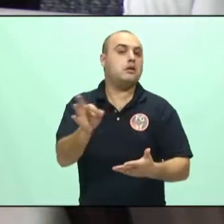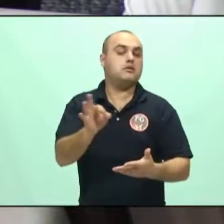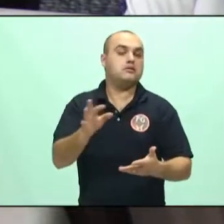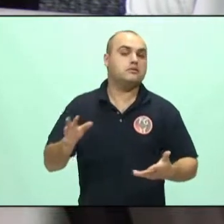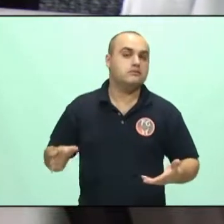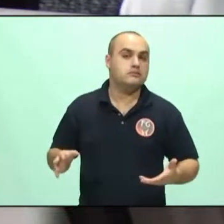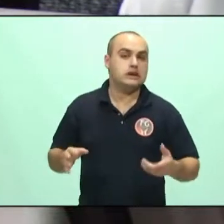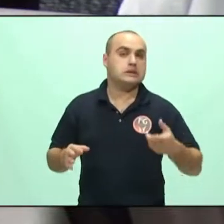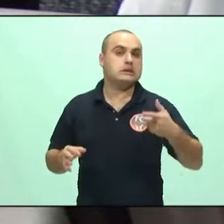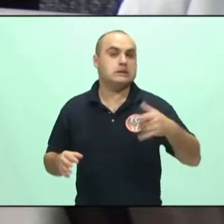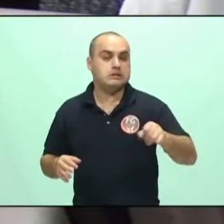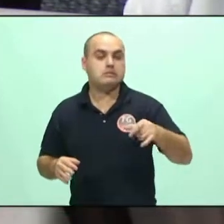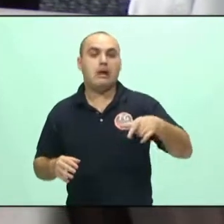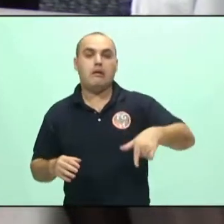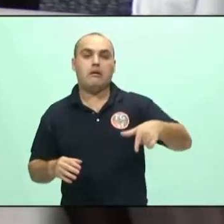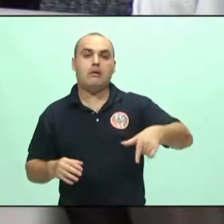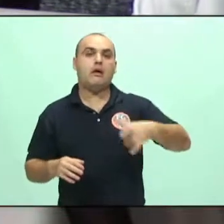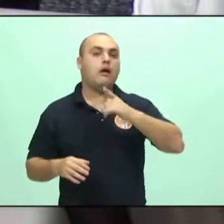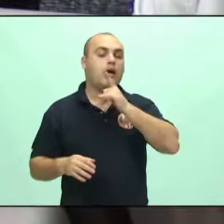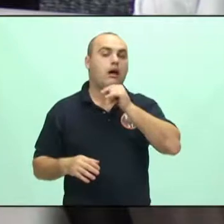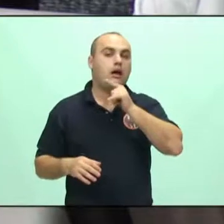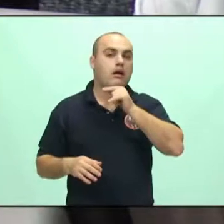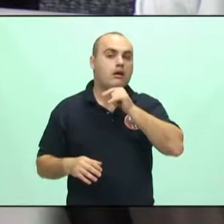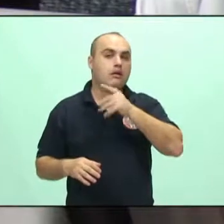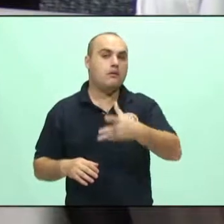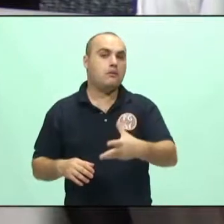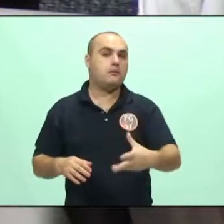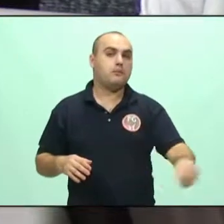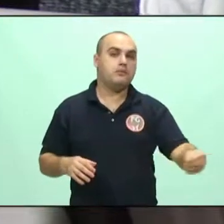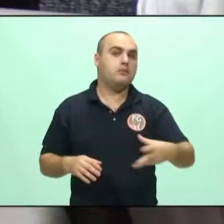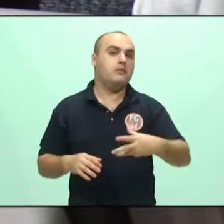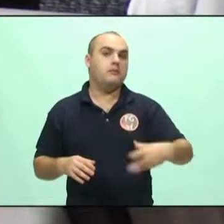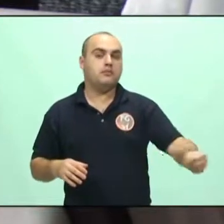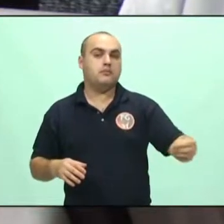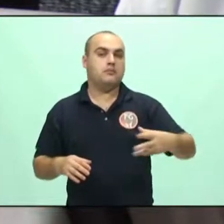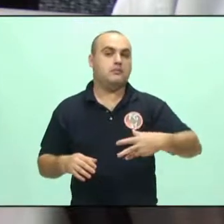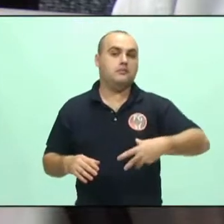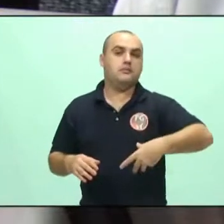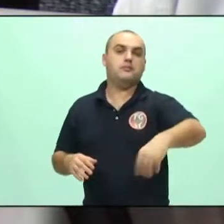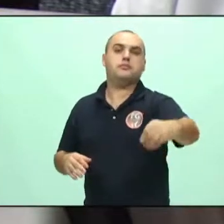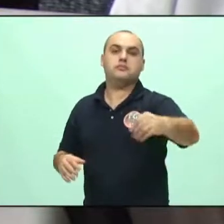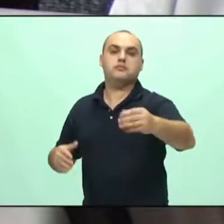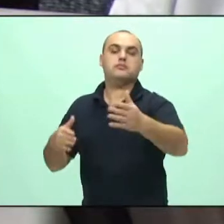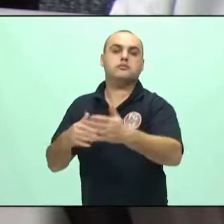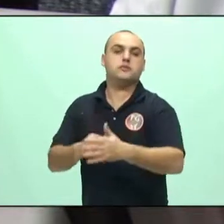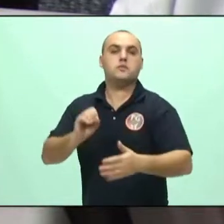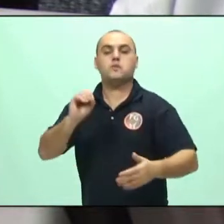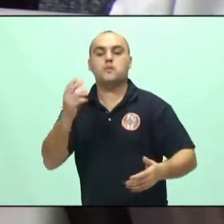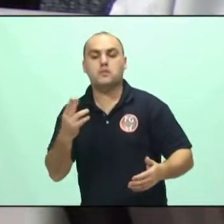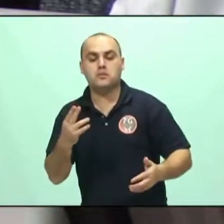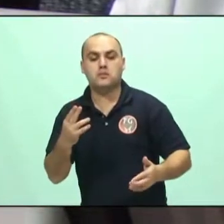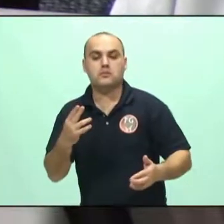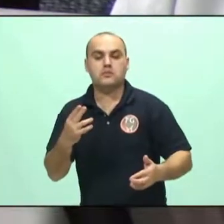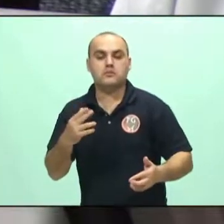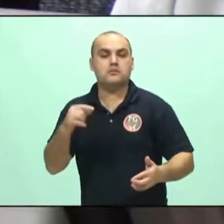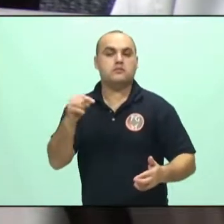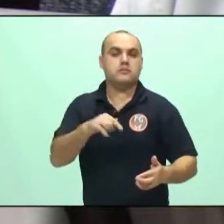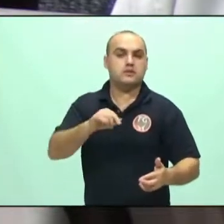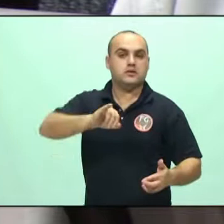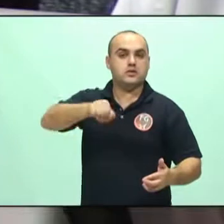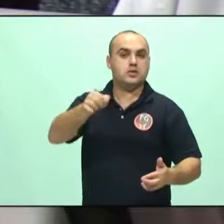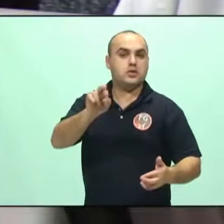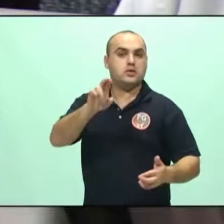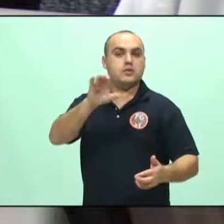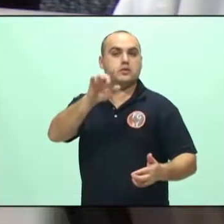eles vão puxar dali aquela saída do Ribeirão de trás até no esgoto ou vão pegar o que sai da Jorge